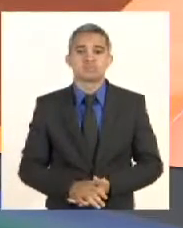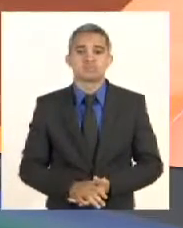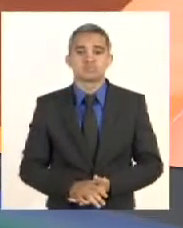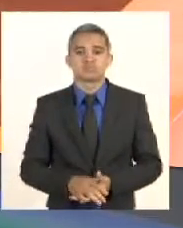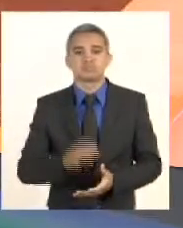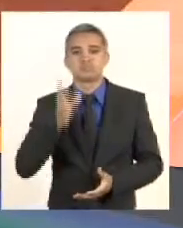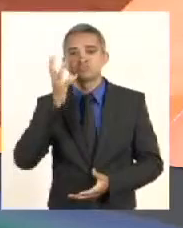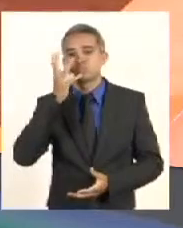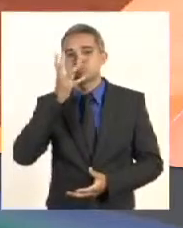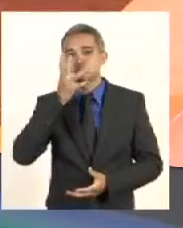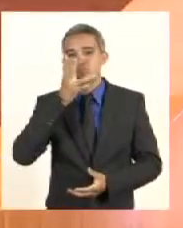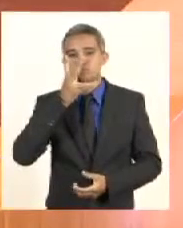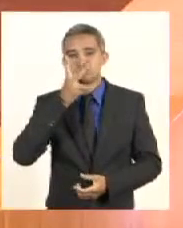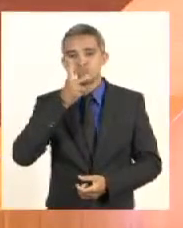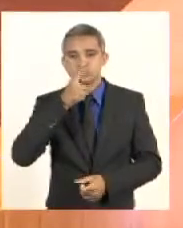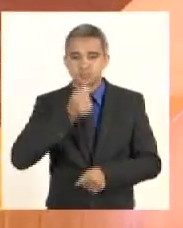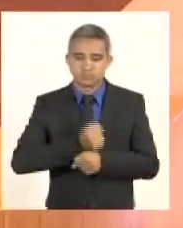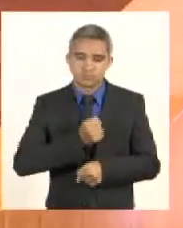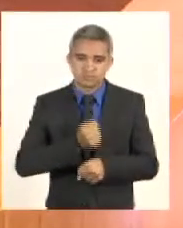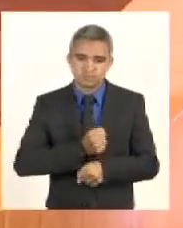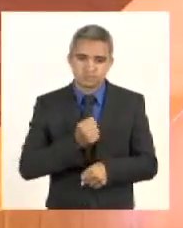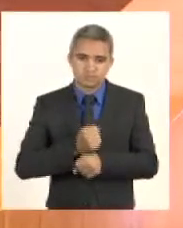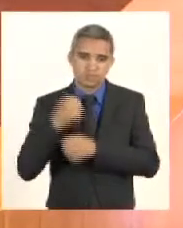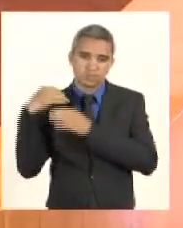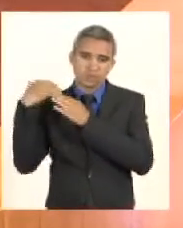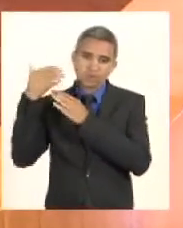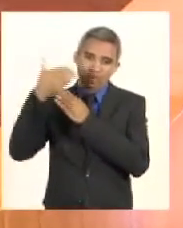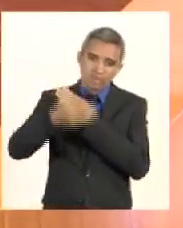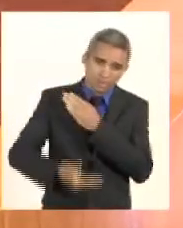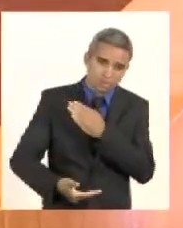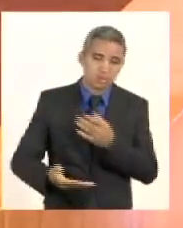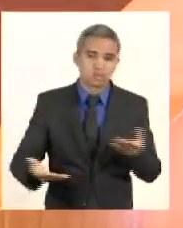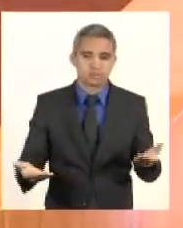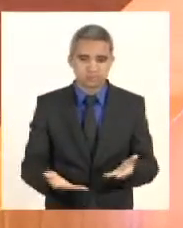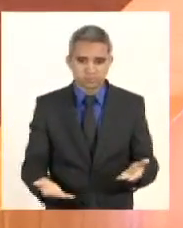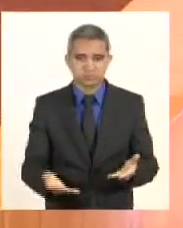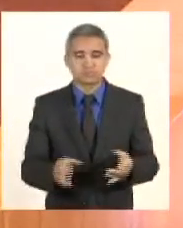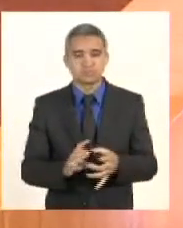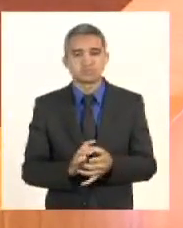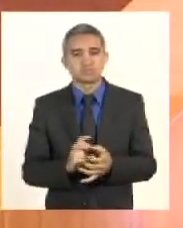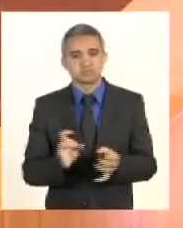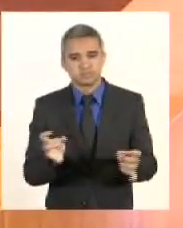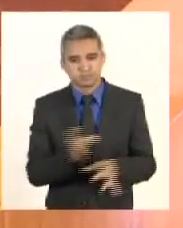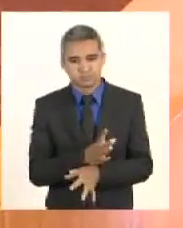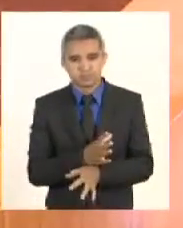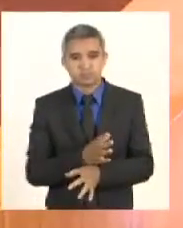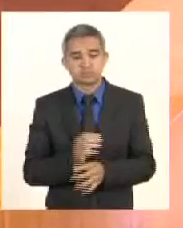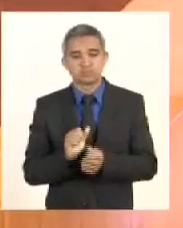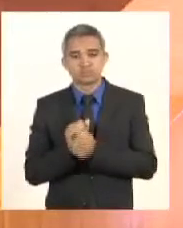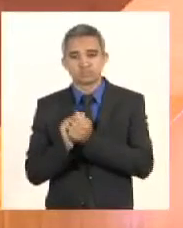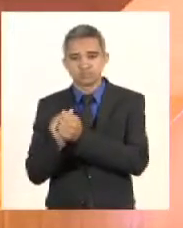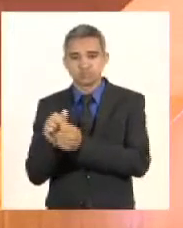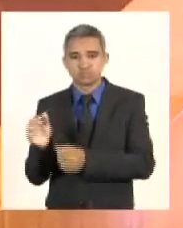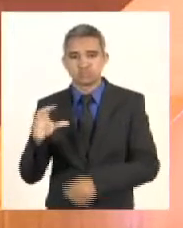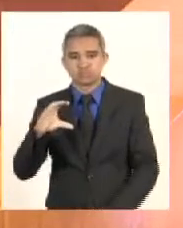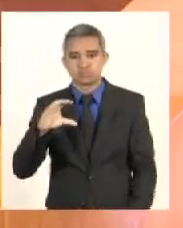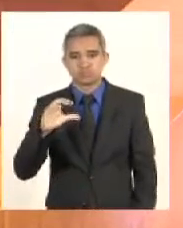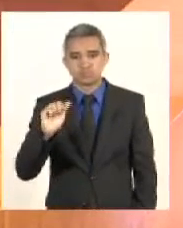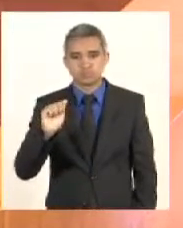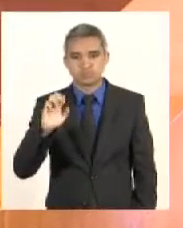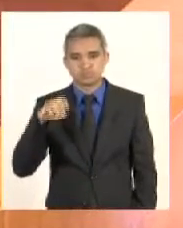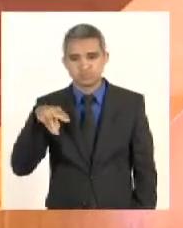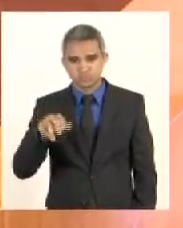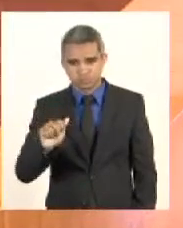e não foi concluída até agora. Então, nós tivemos na CAEMA, junto com o diretor da CAEMA, o Davi Teles, onde